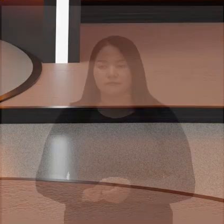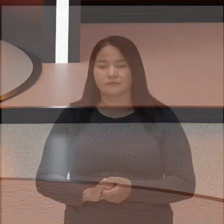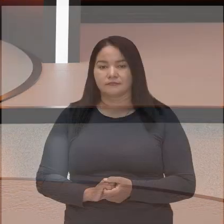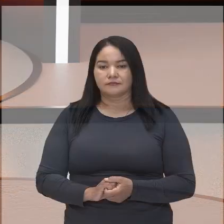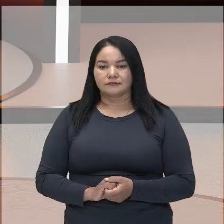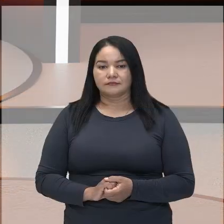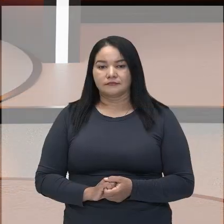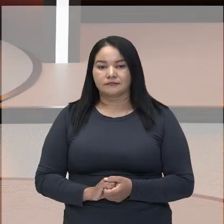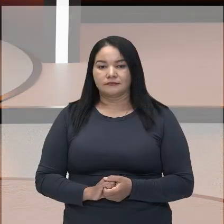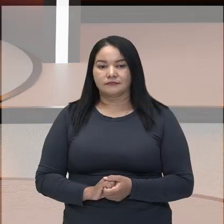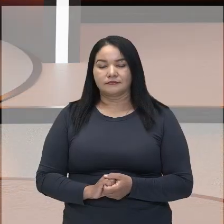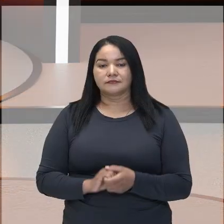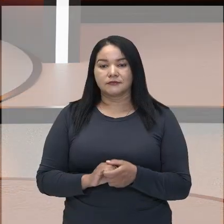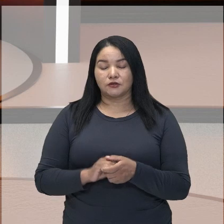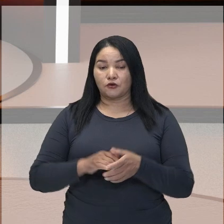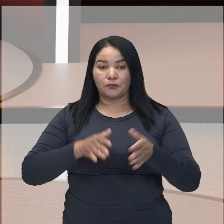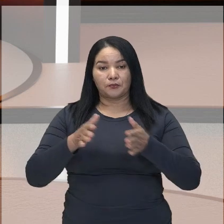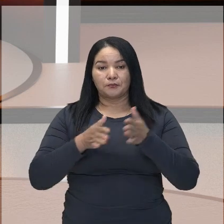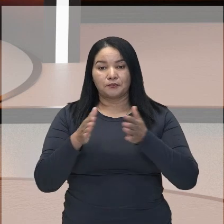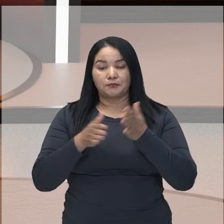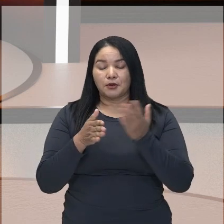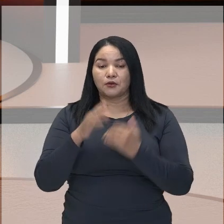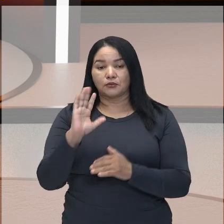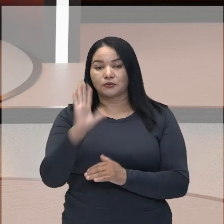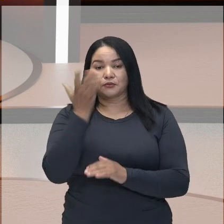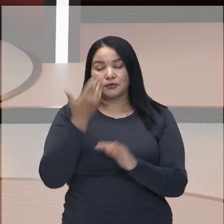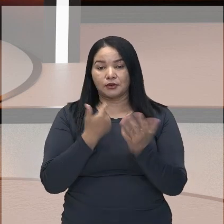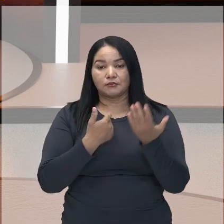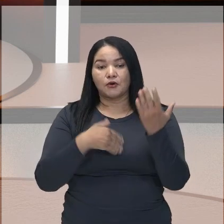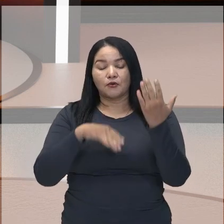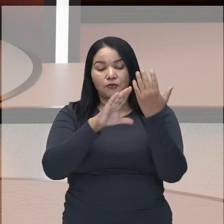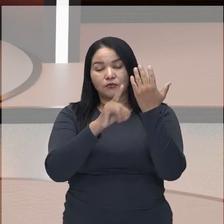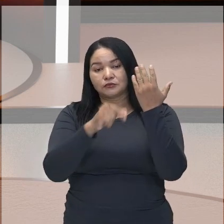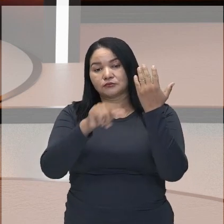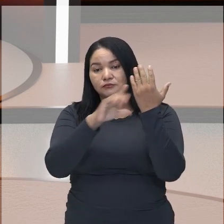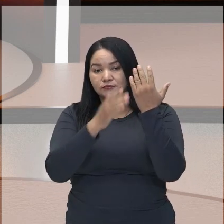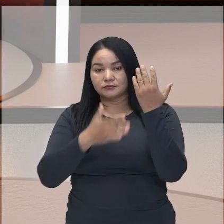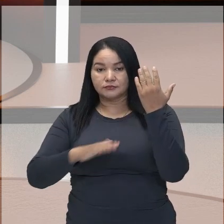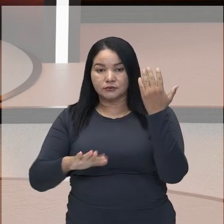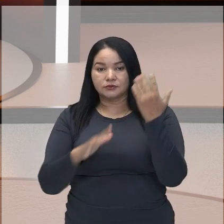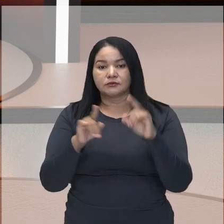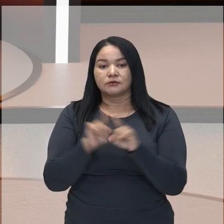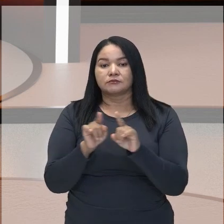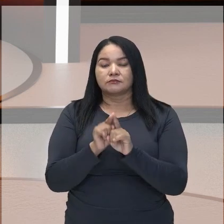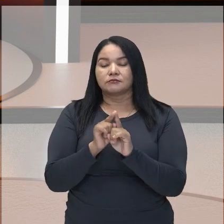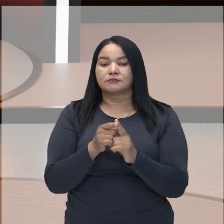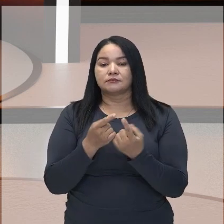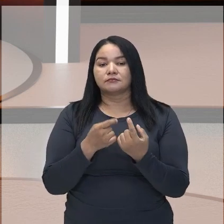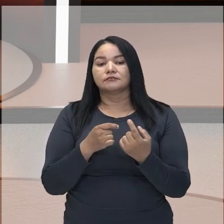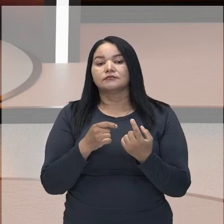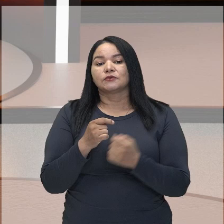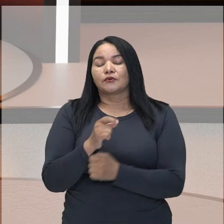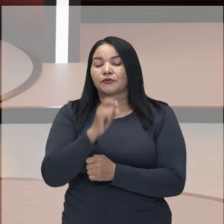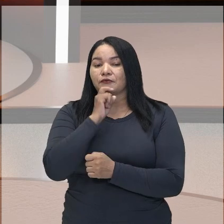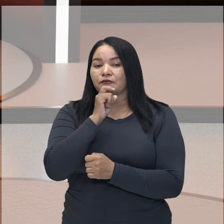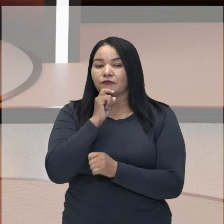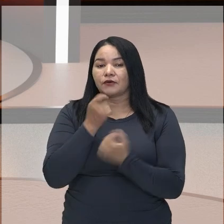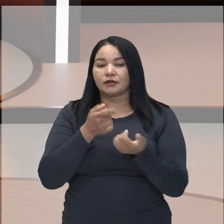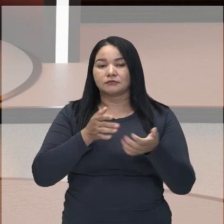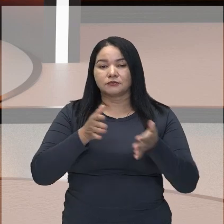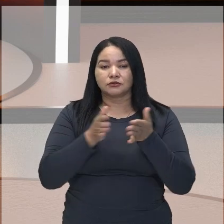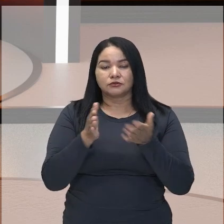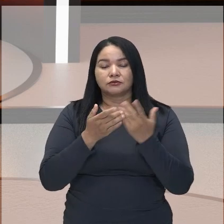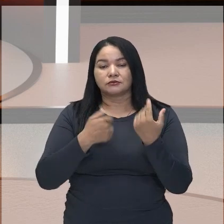mudando de cor, criando paisagens deslumbrantes também no Japão. E o inverno, né? O inverno que vai ocorrer no período de